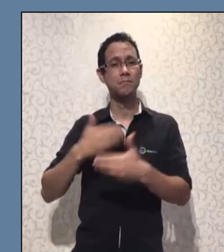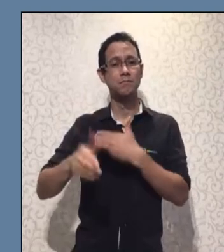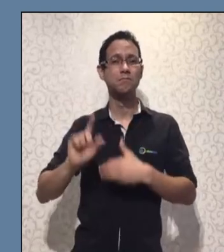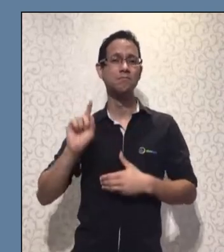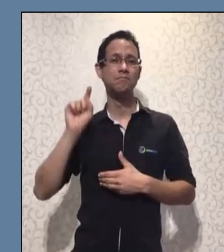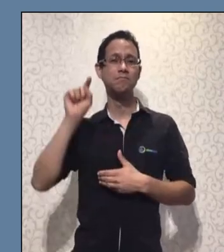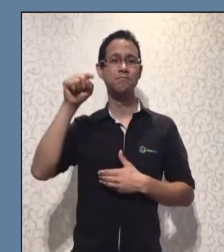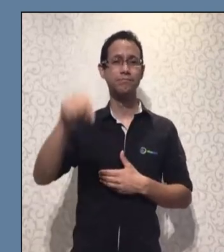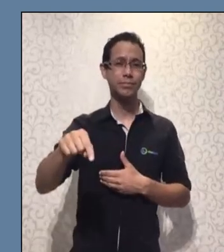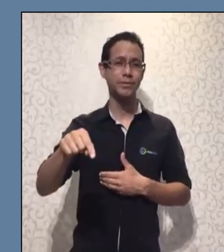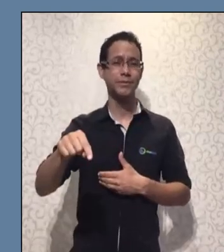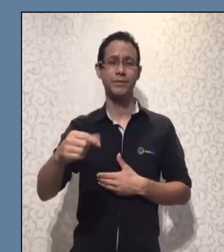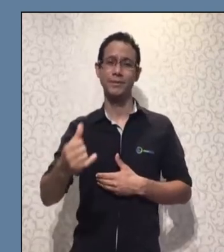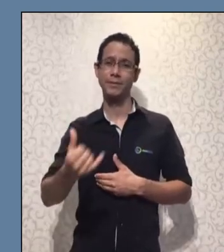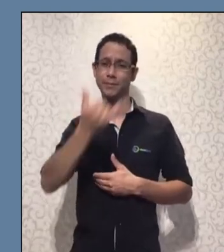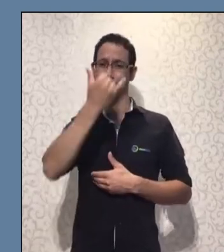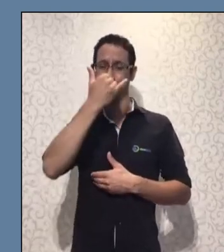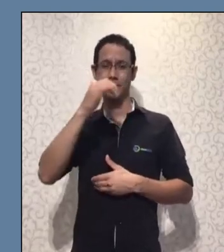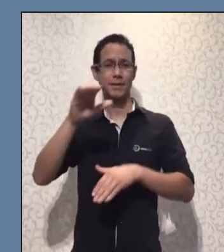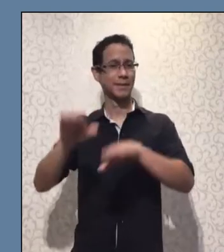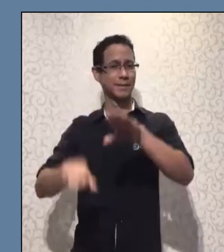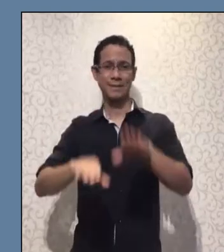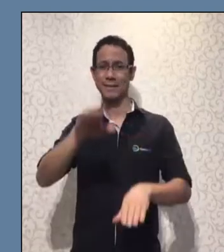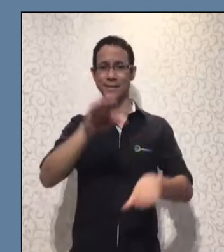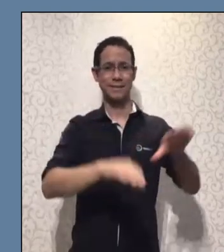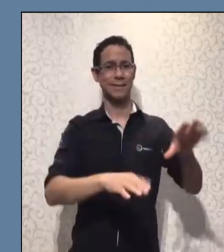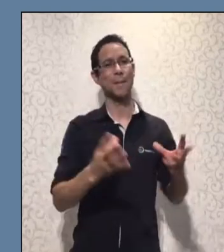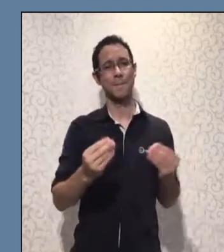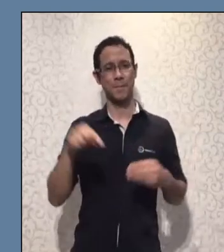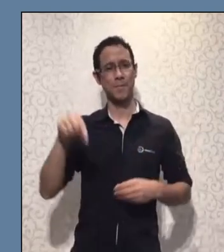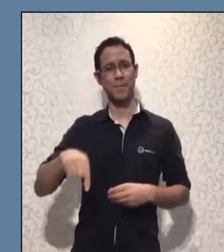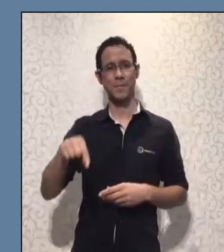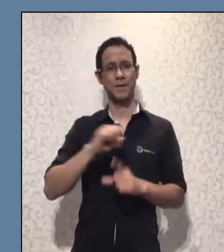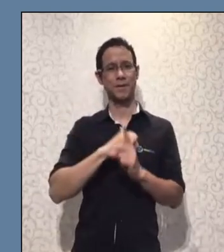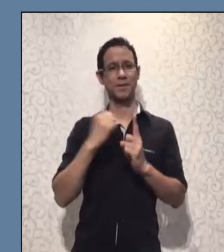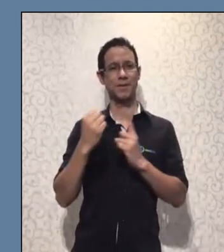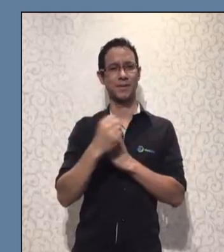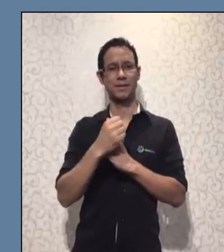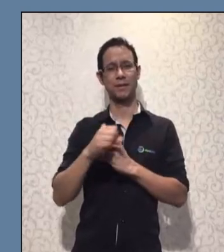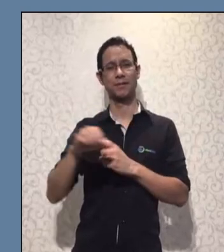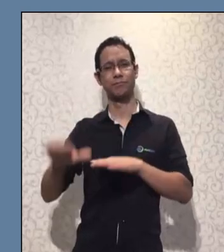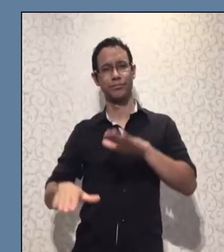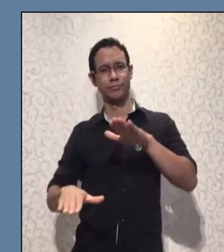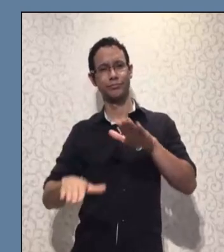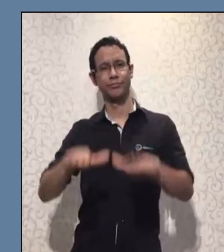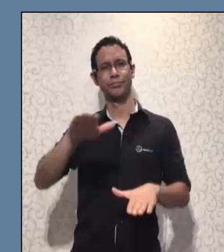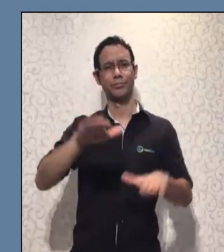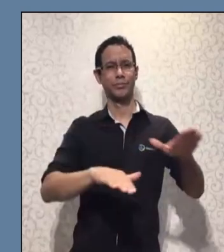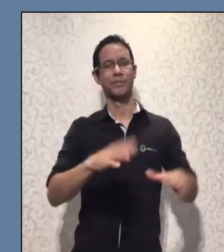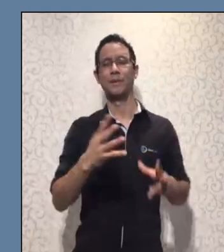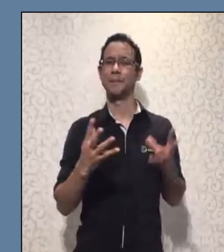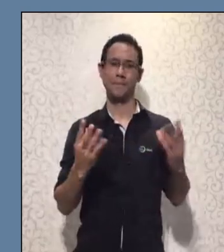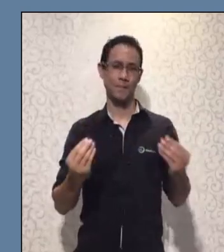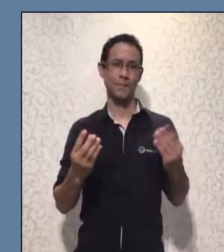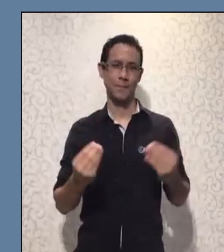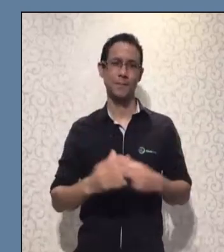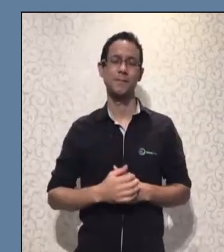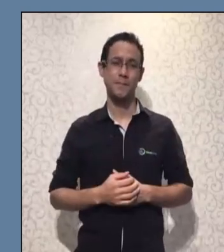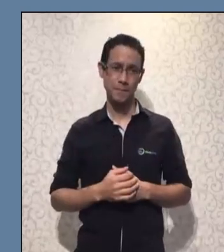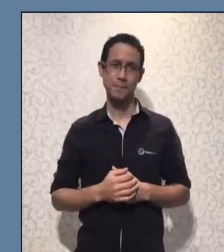Brasil, né, porque é isso que acontece, as desigualdades só são aprofundadas, né. Por outro